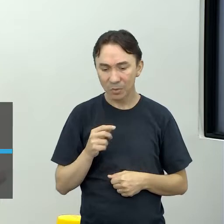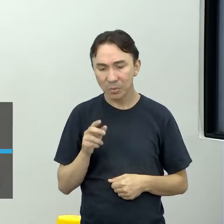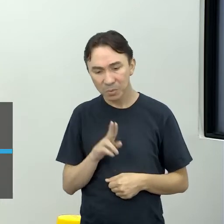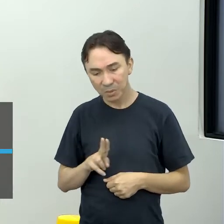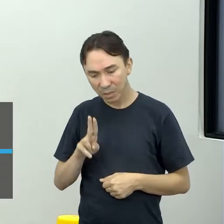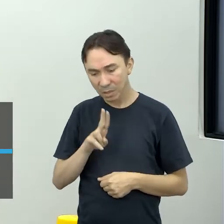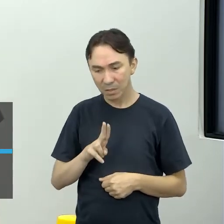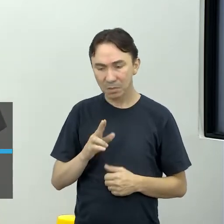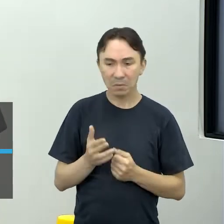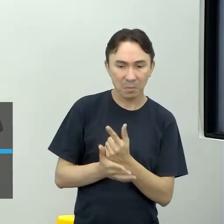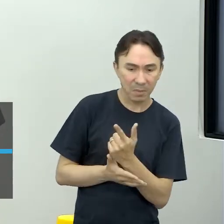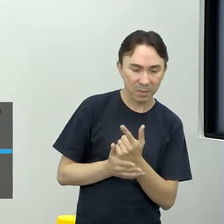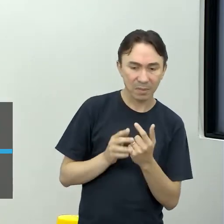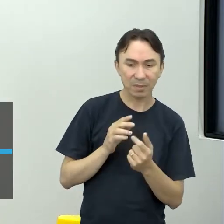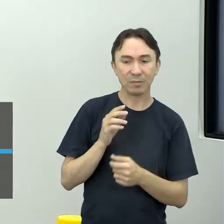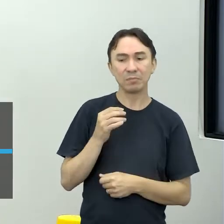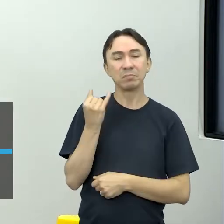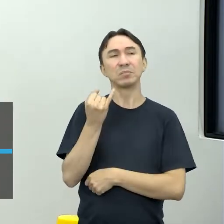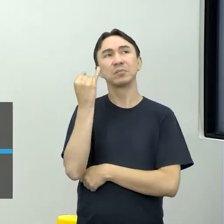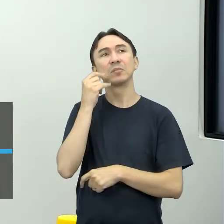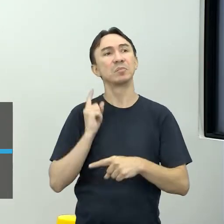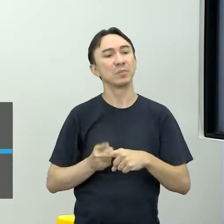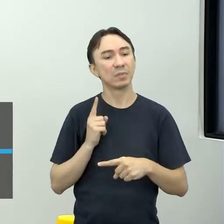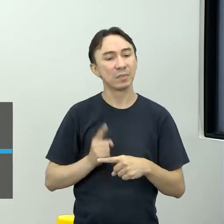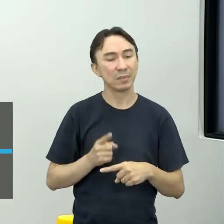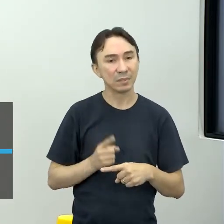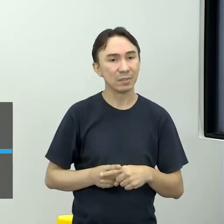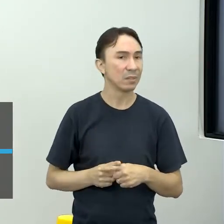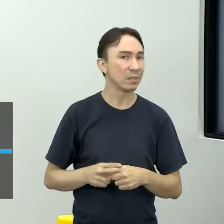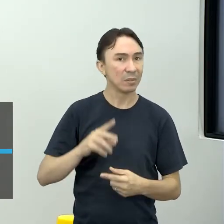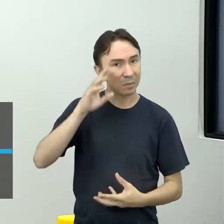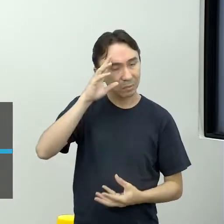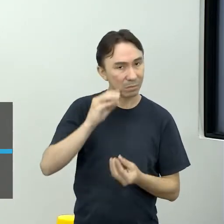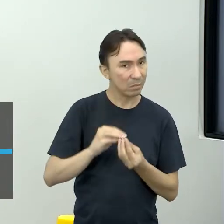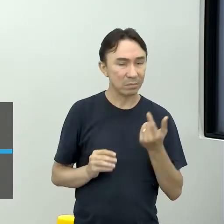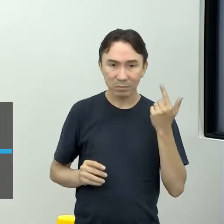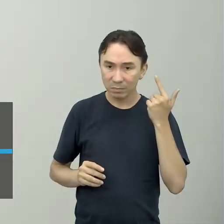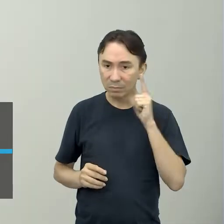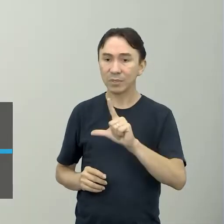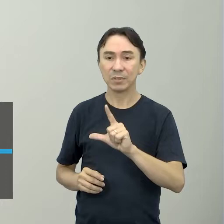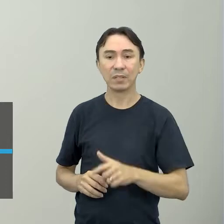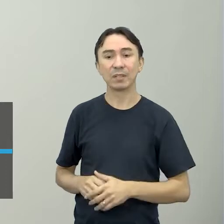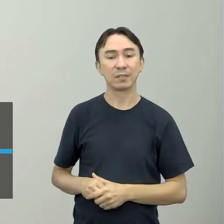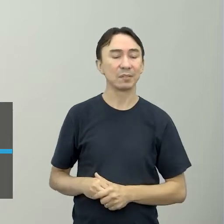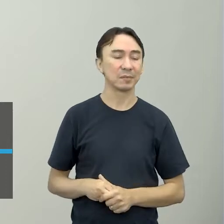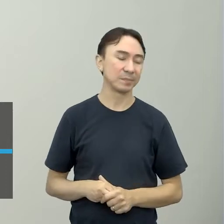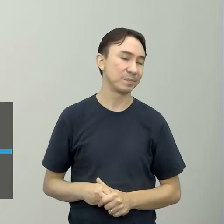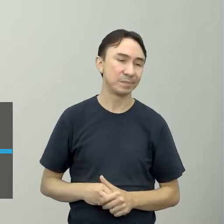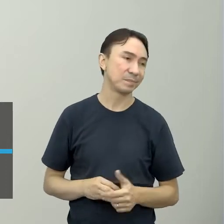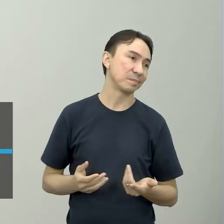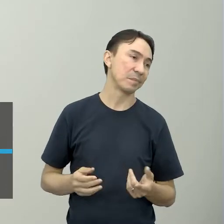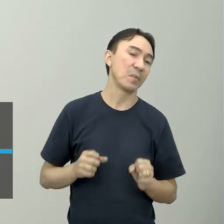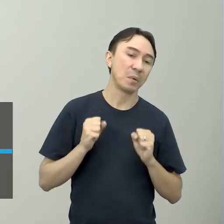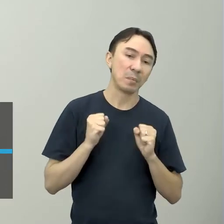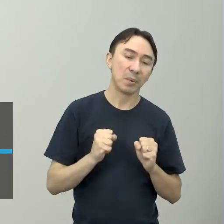seus hábitos do dia a dia, mas também ao nível social, né? Talvez uma das coisas é a gente começar a entender que o ambiental não